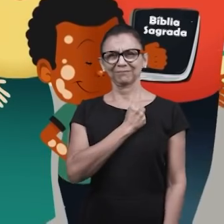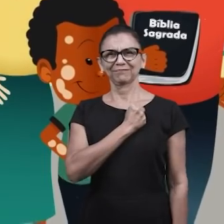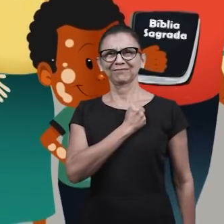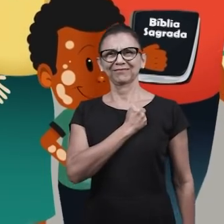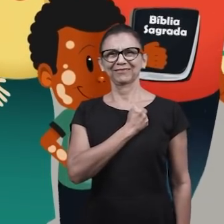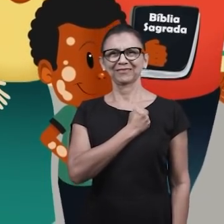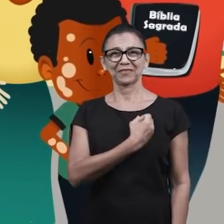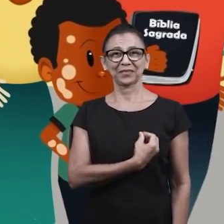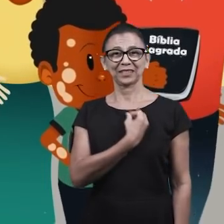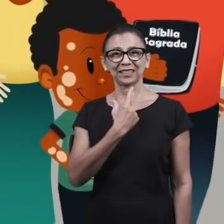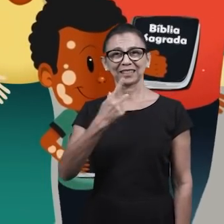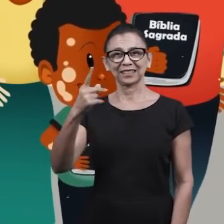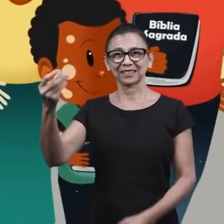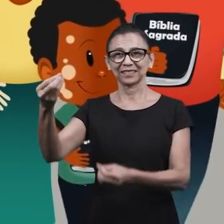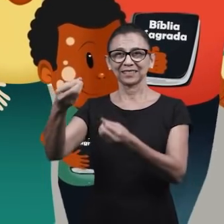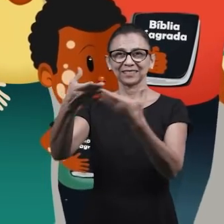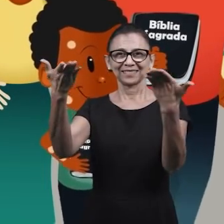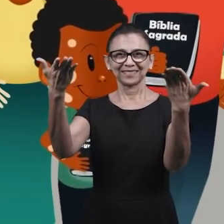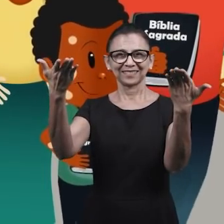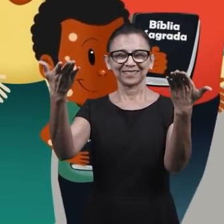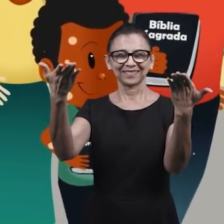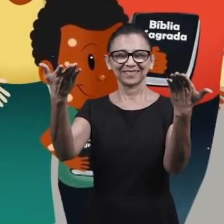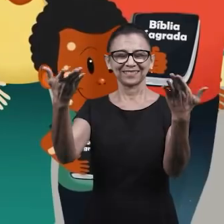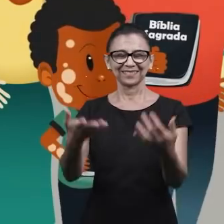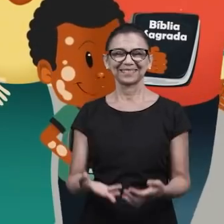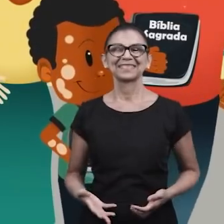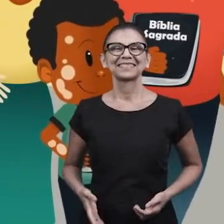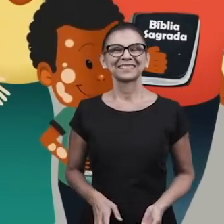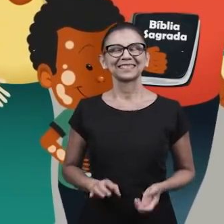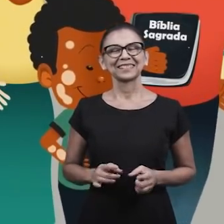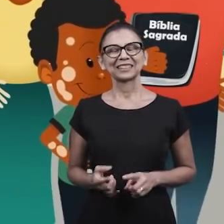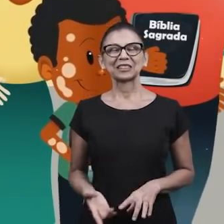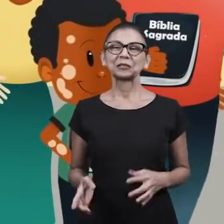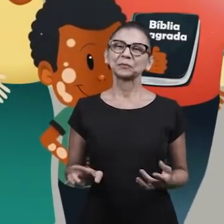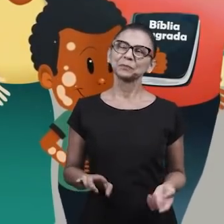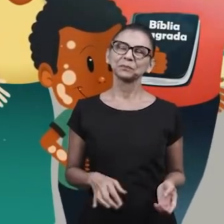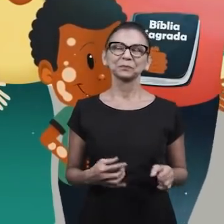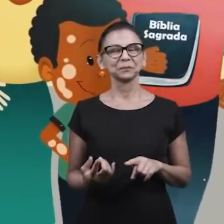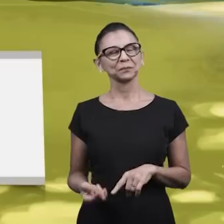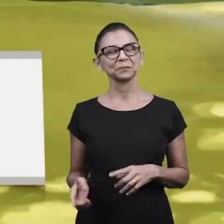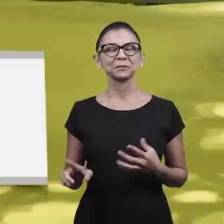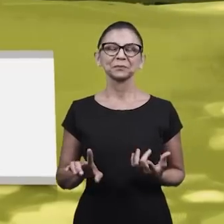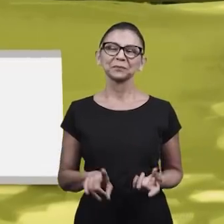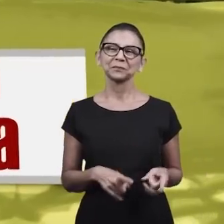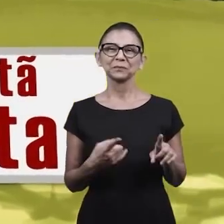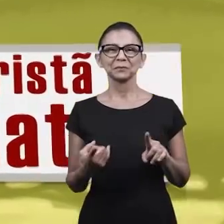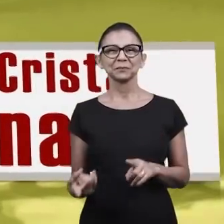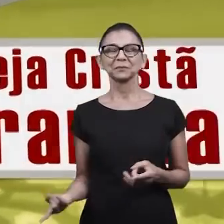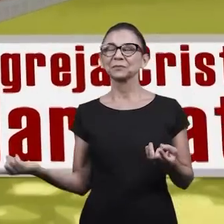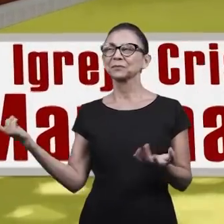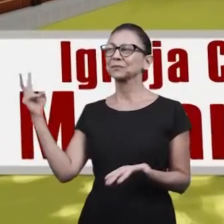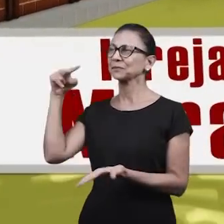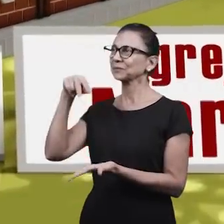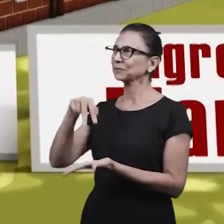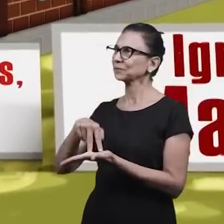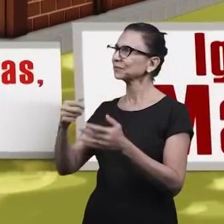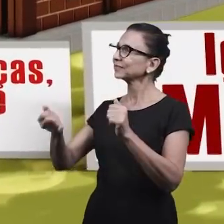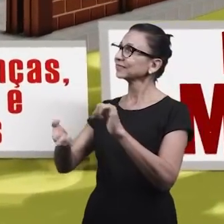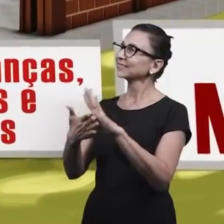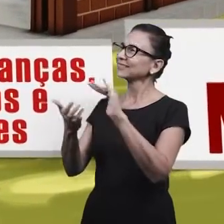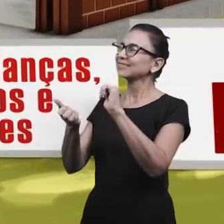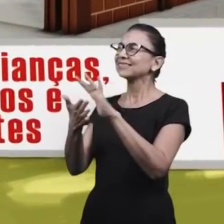lugar. Hoje é dia de vitória e vitória Ele nos dá. Receba Jesus, Ele quer